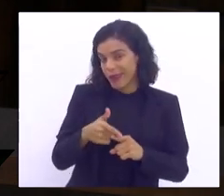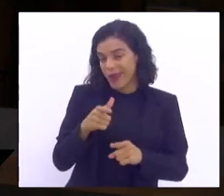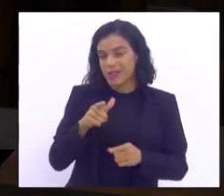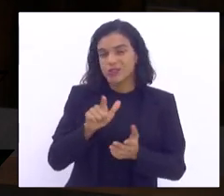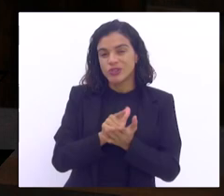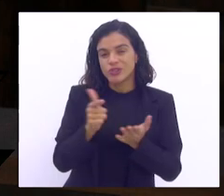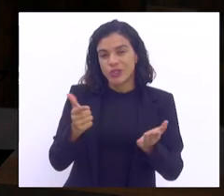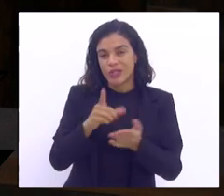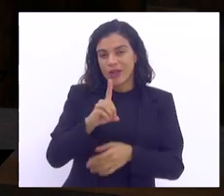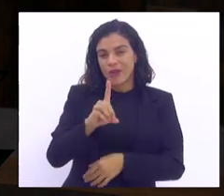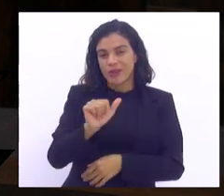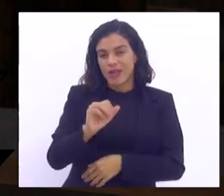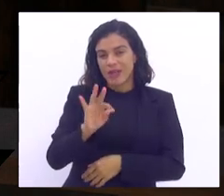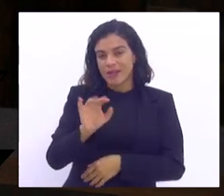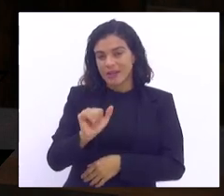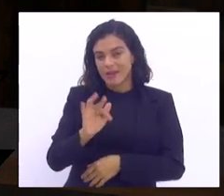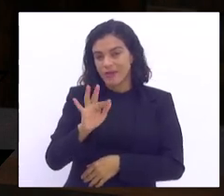Datafolha,